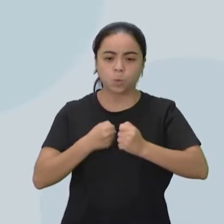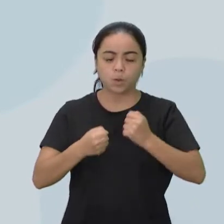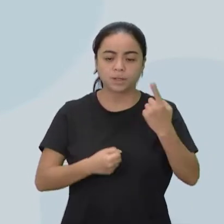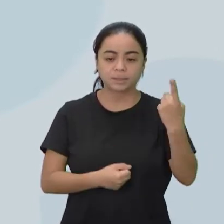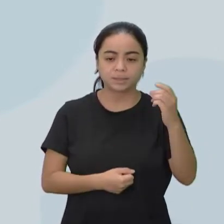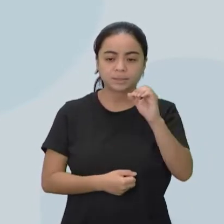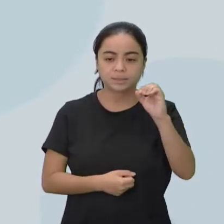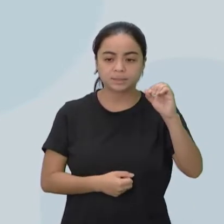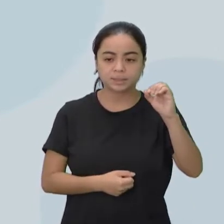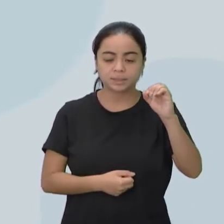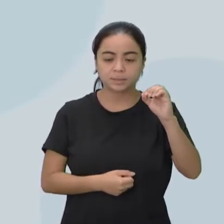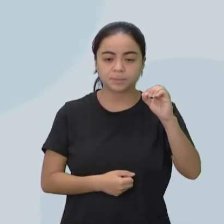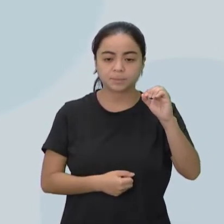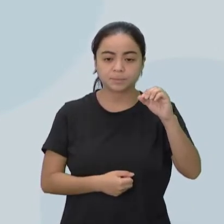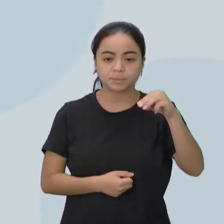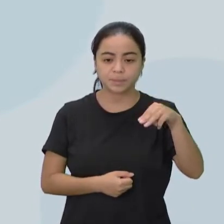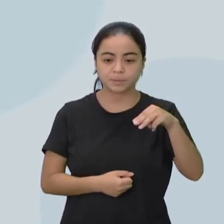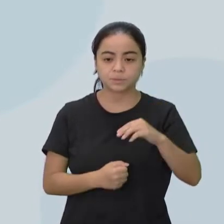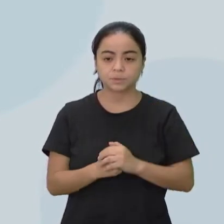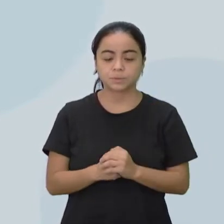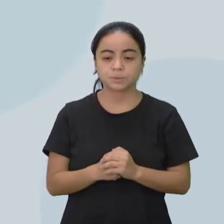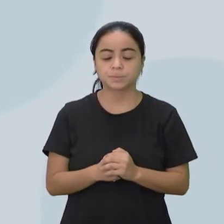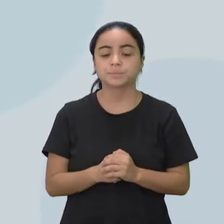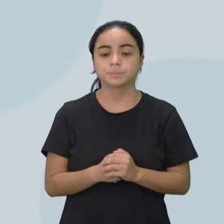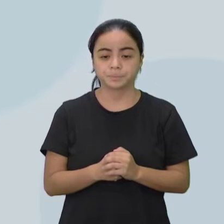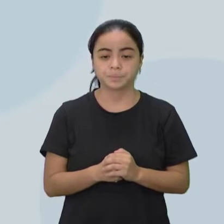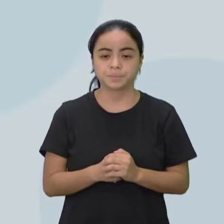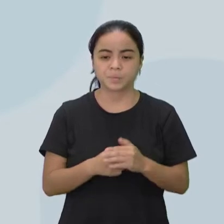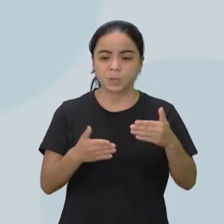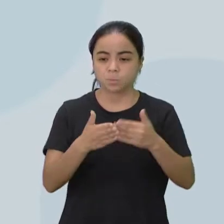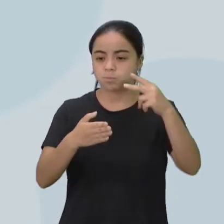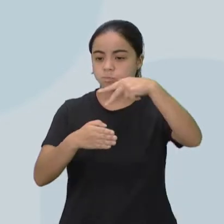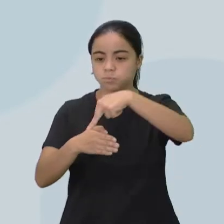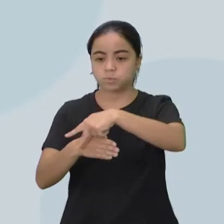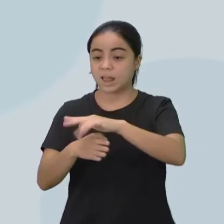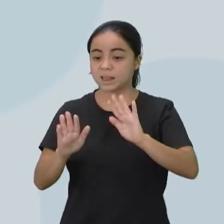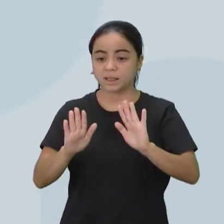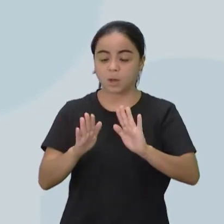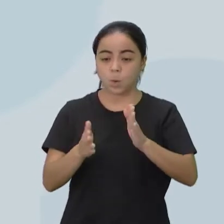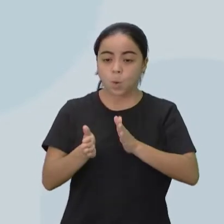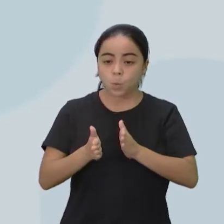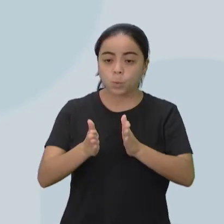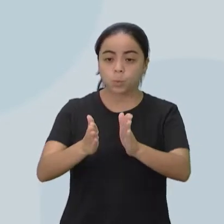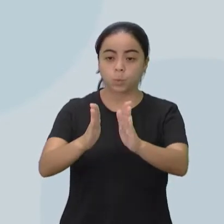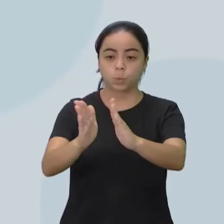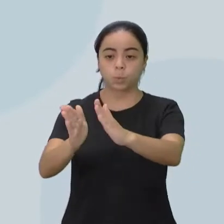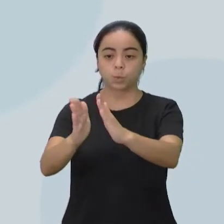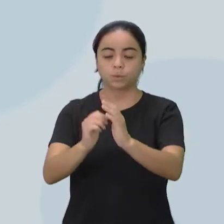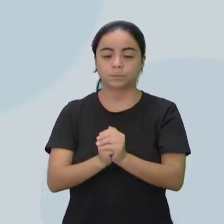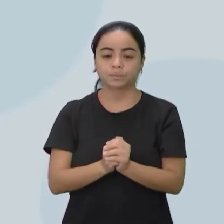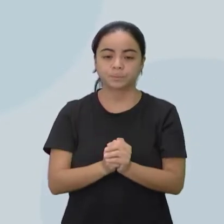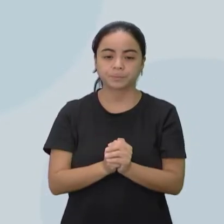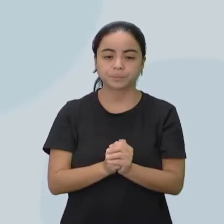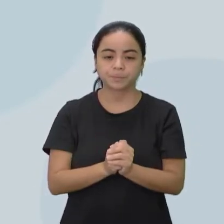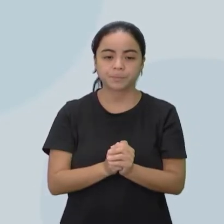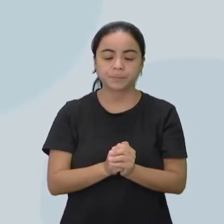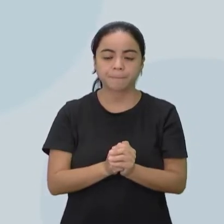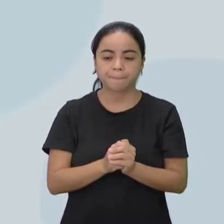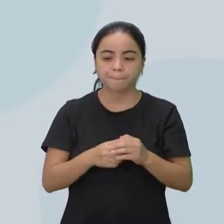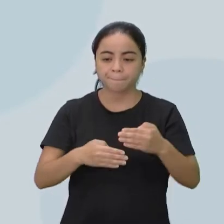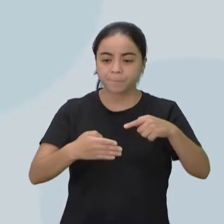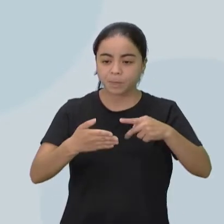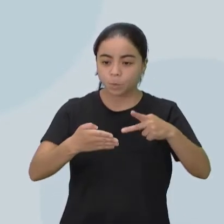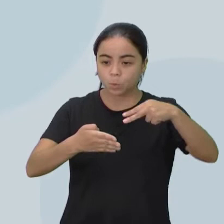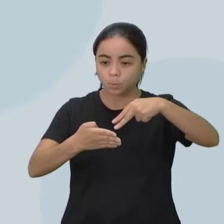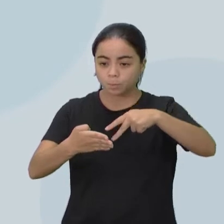100 metros rasos. É aqueles 100 metros sem nenhum obstáculo, sem nada, né? Dá um sinal e os atletas